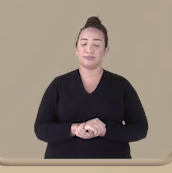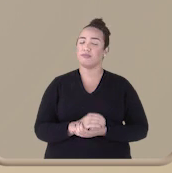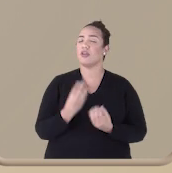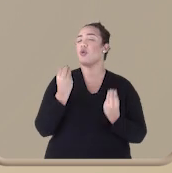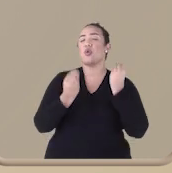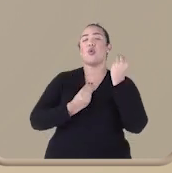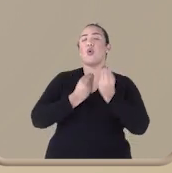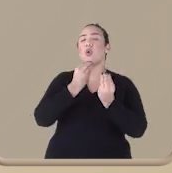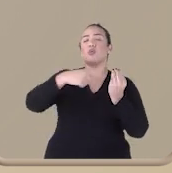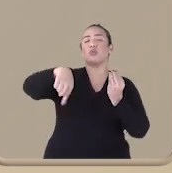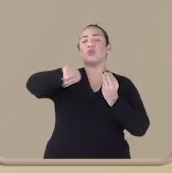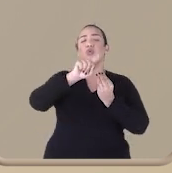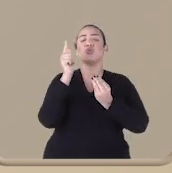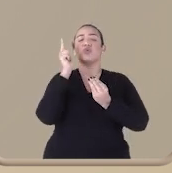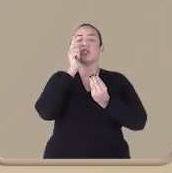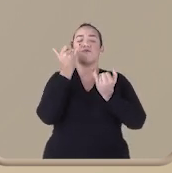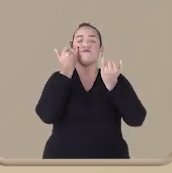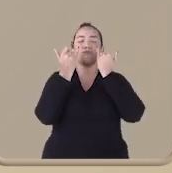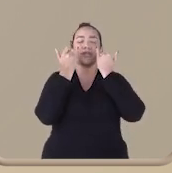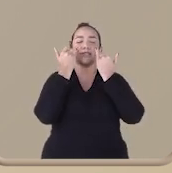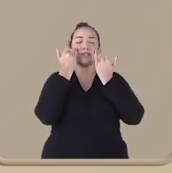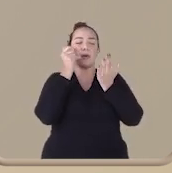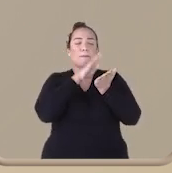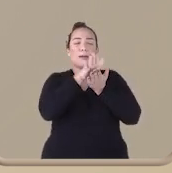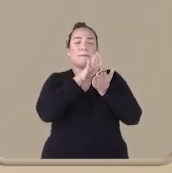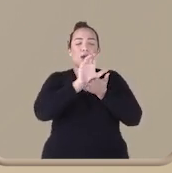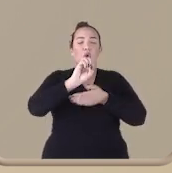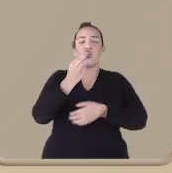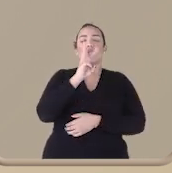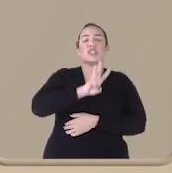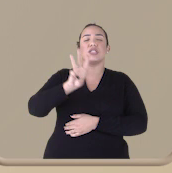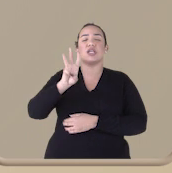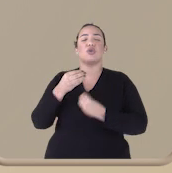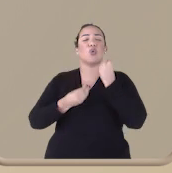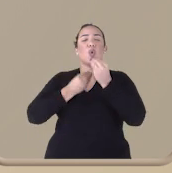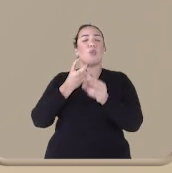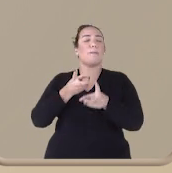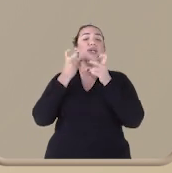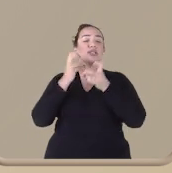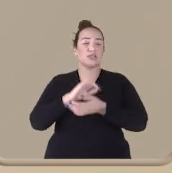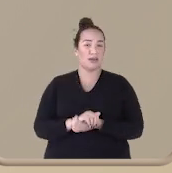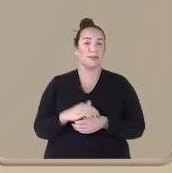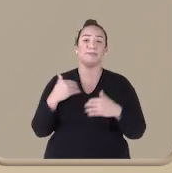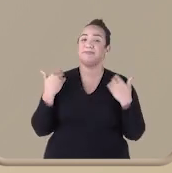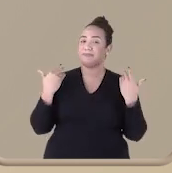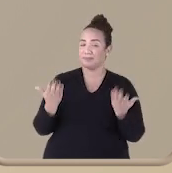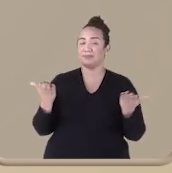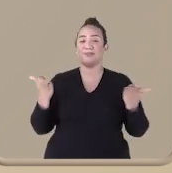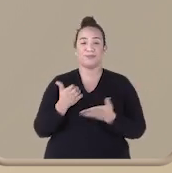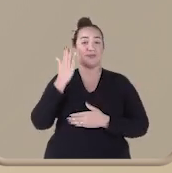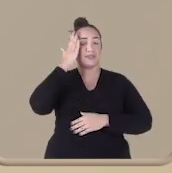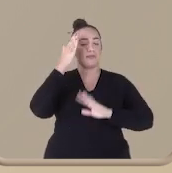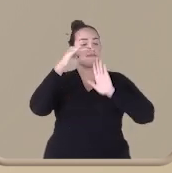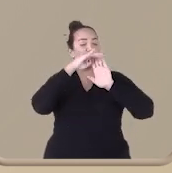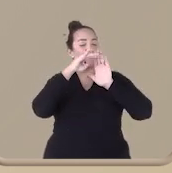Como será que podemos identificar uma notícia no jornal impresso ou em algum site? Vamos então conhecer um pouco sobre